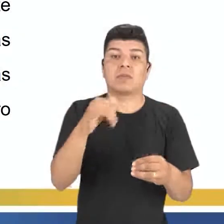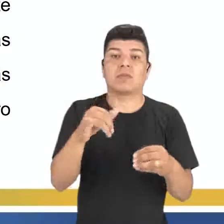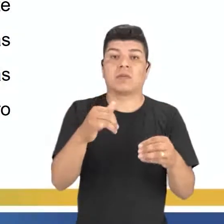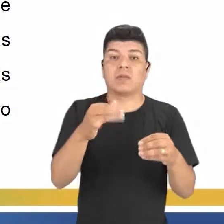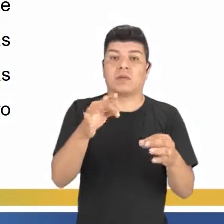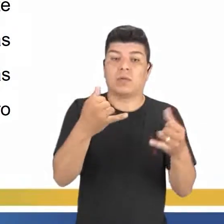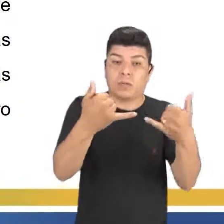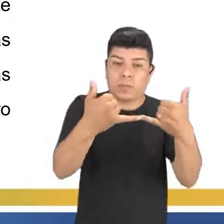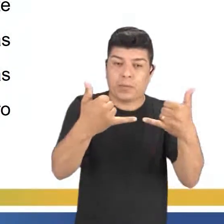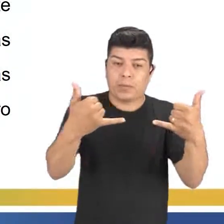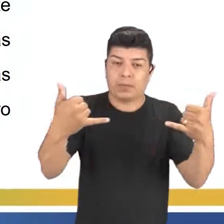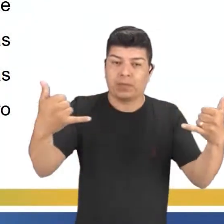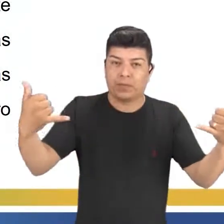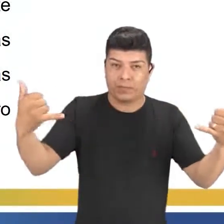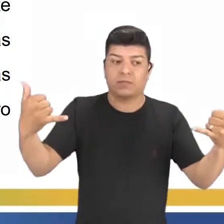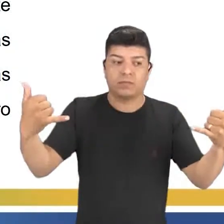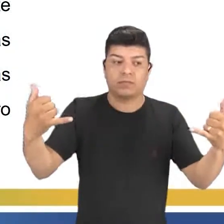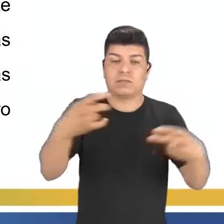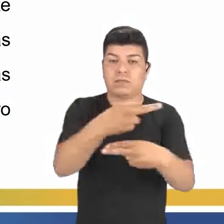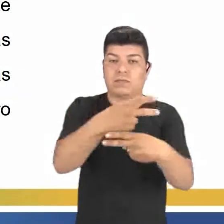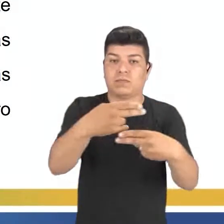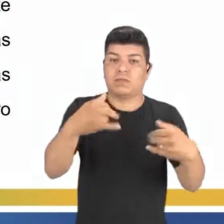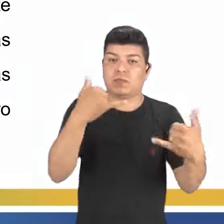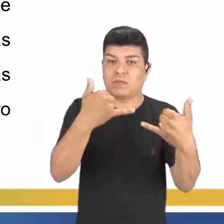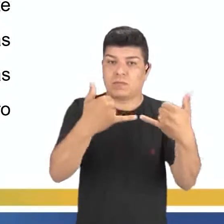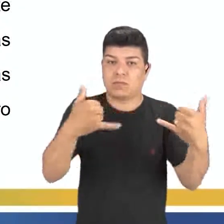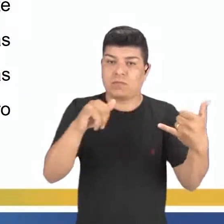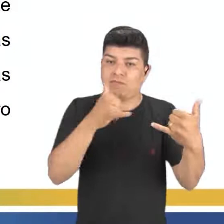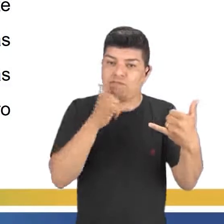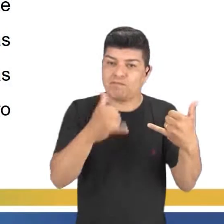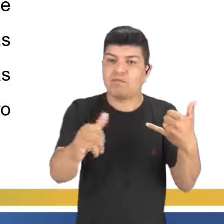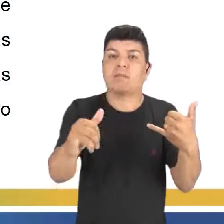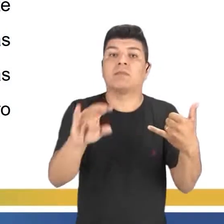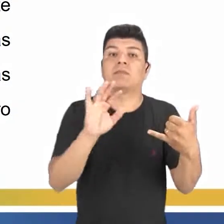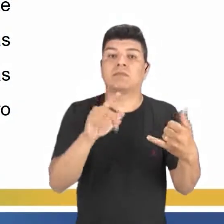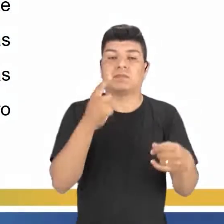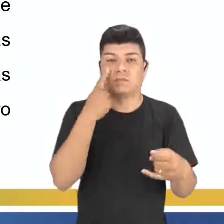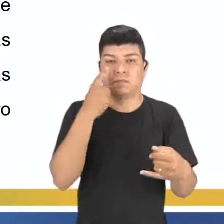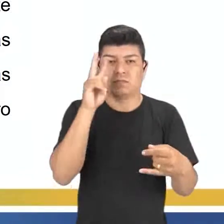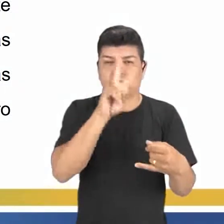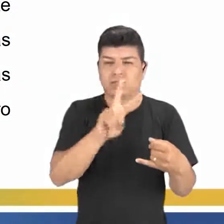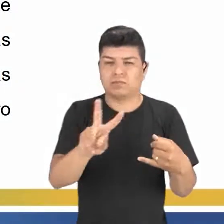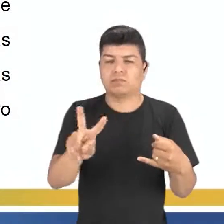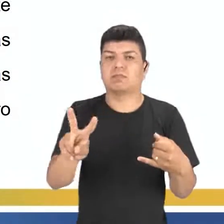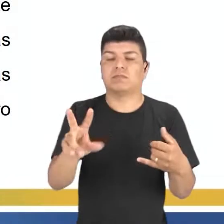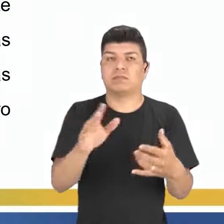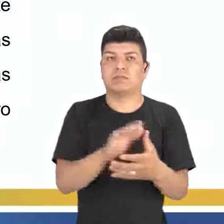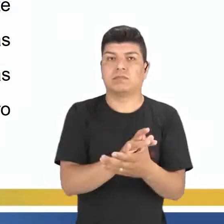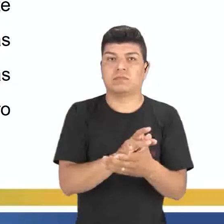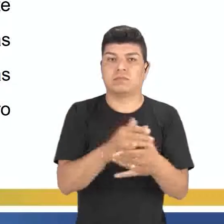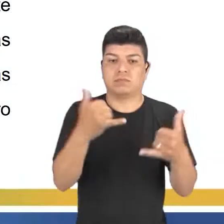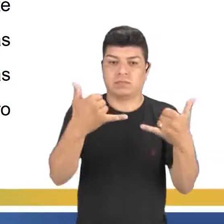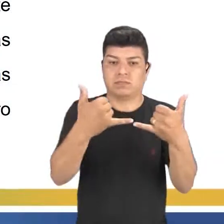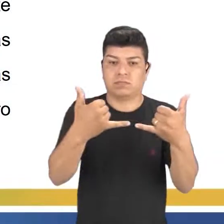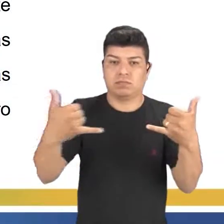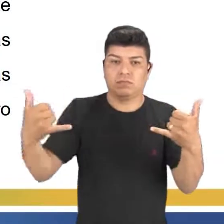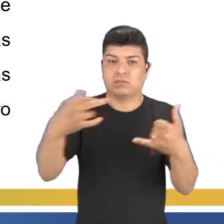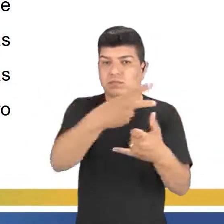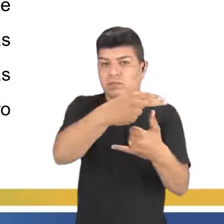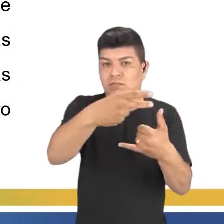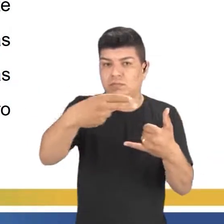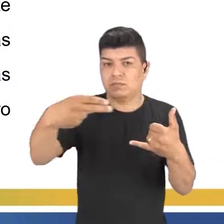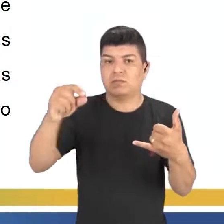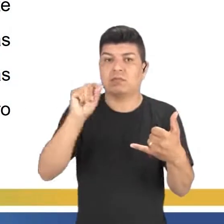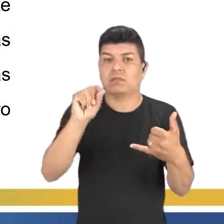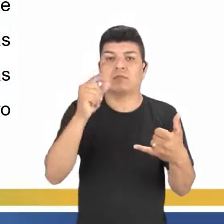num fio ou em um material condutor de eletricidade. No momento em que você visualiza esse fio ou esse material que está